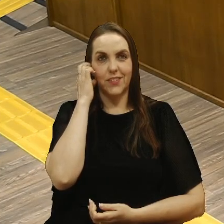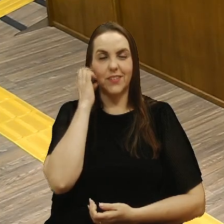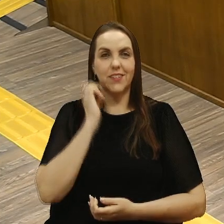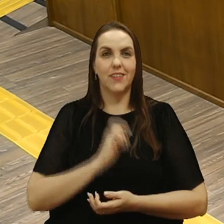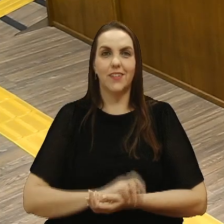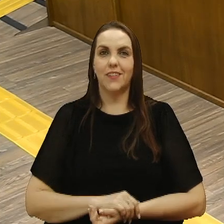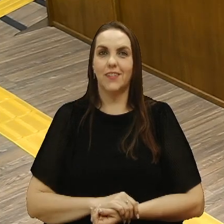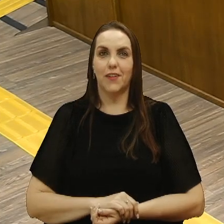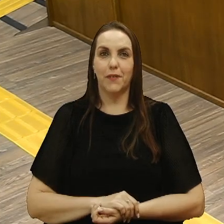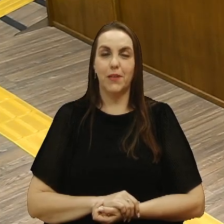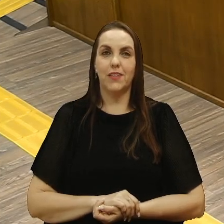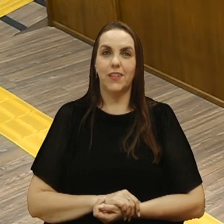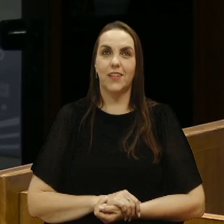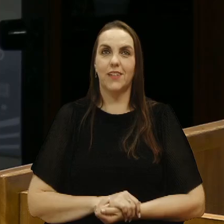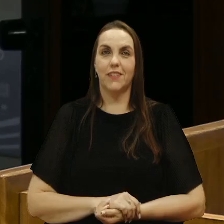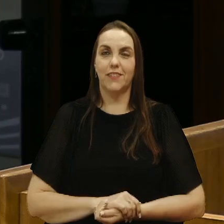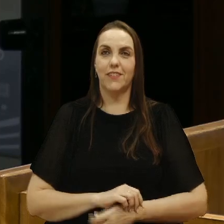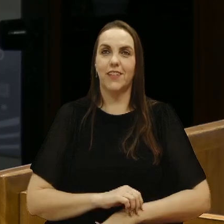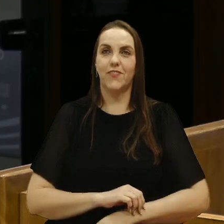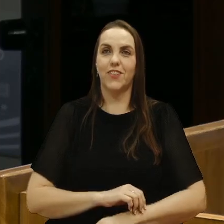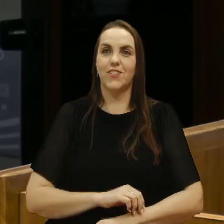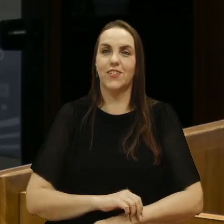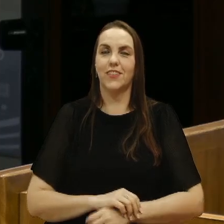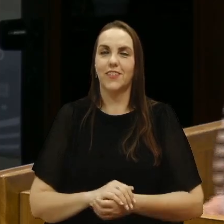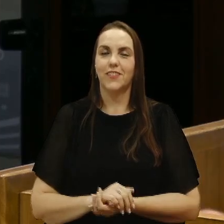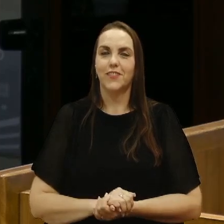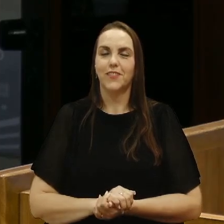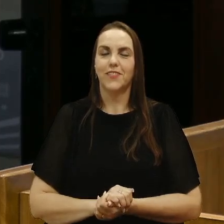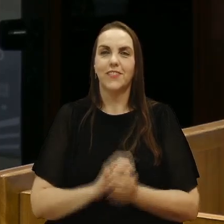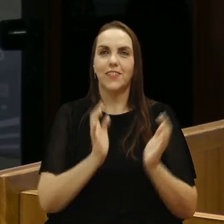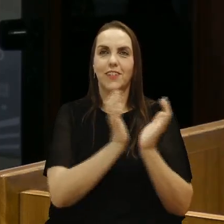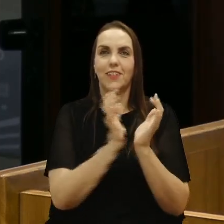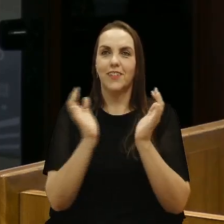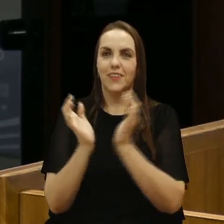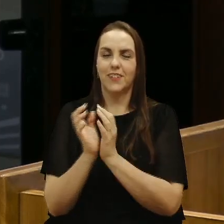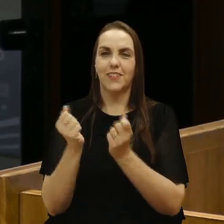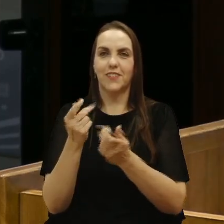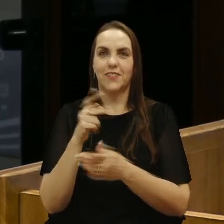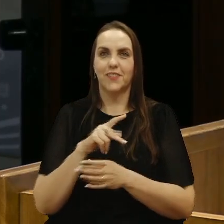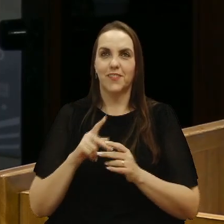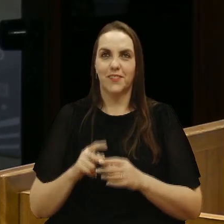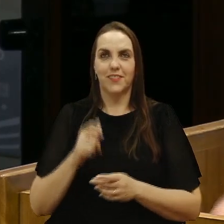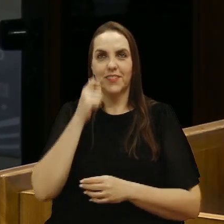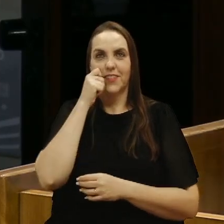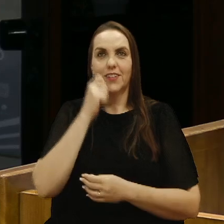Senhor presidente, nobres colegas aqui presentes.